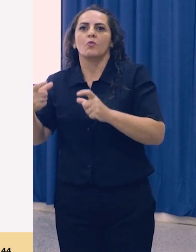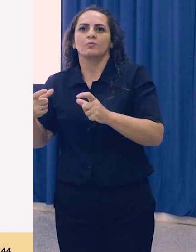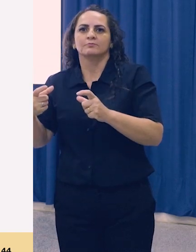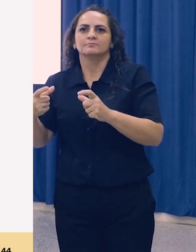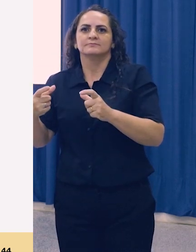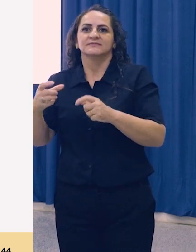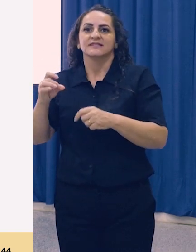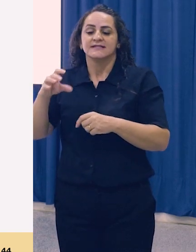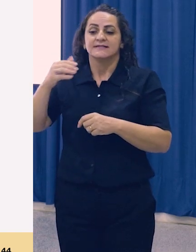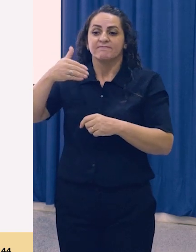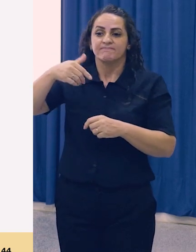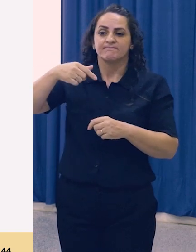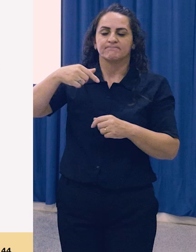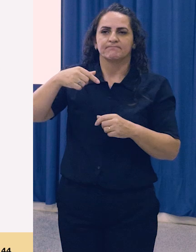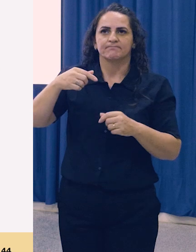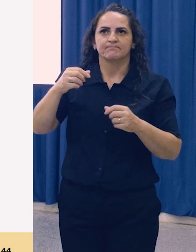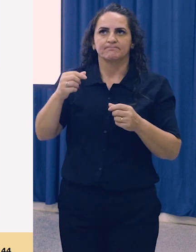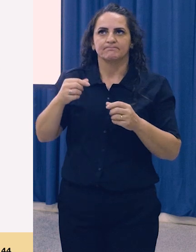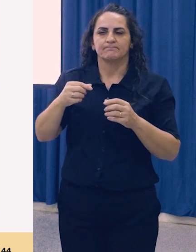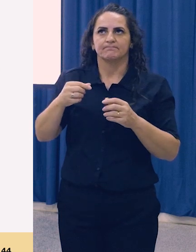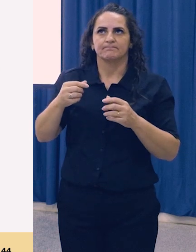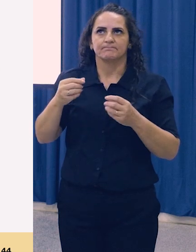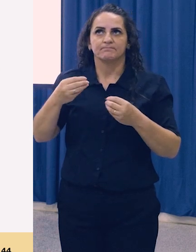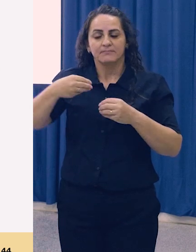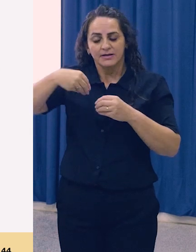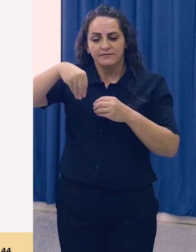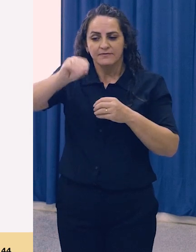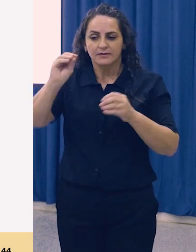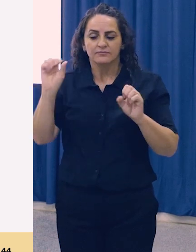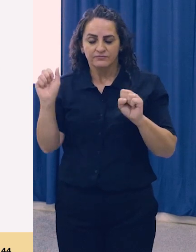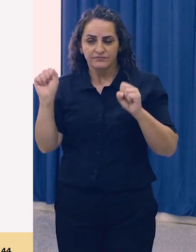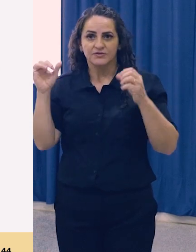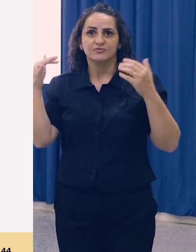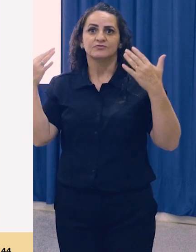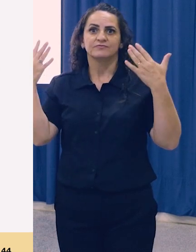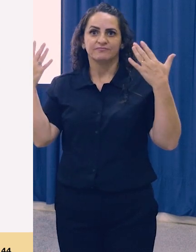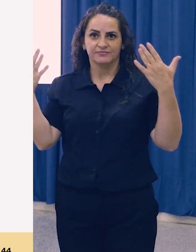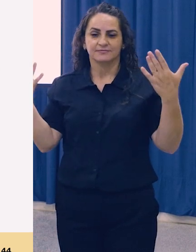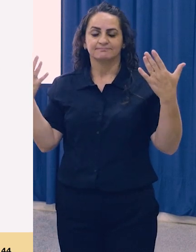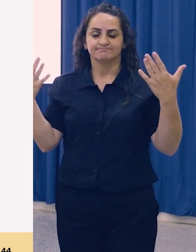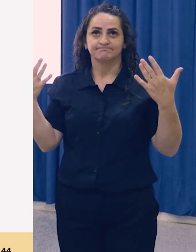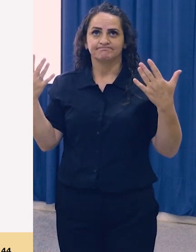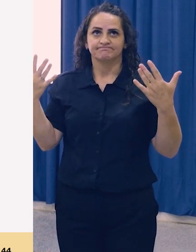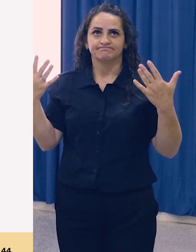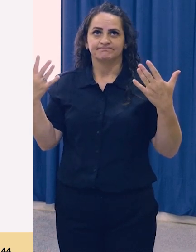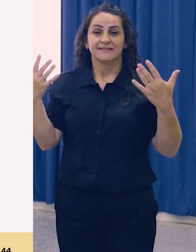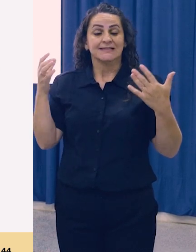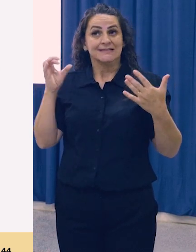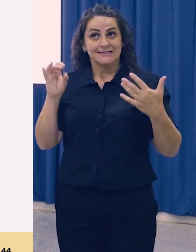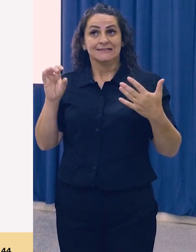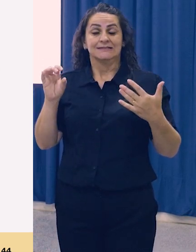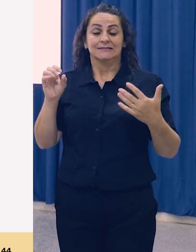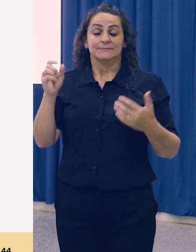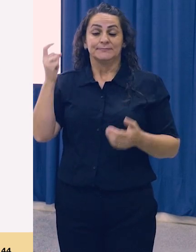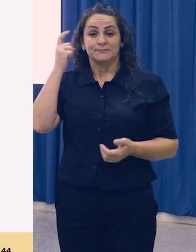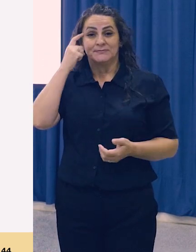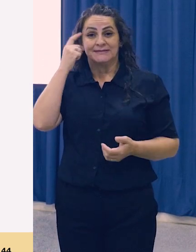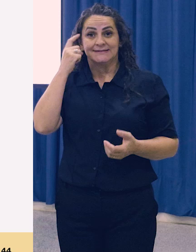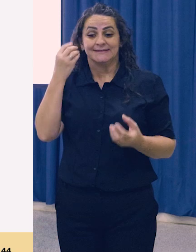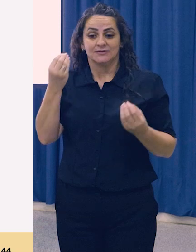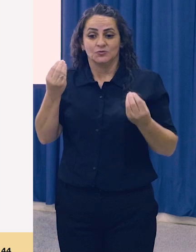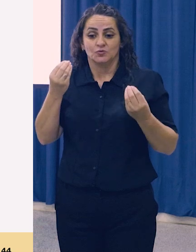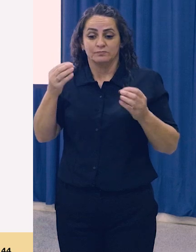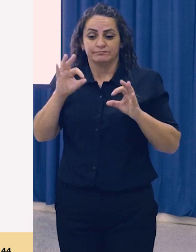para festival ou não. Se vai ser mandado para festival, a gente tem que pensar que talvez precise da questão do